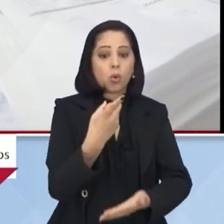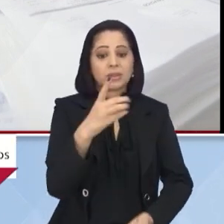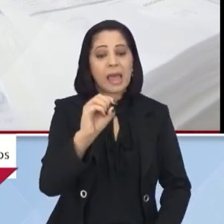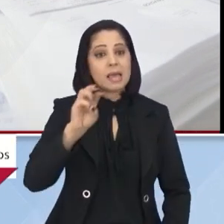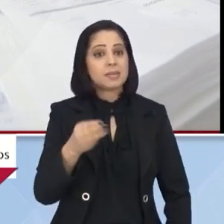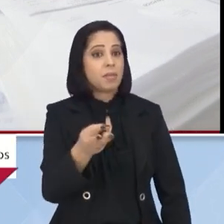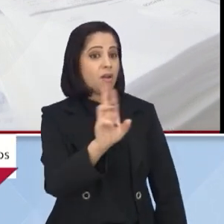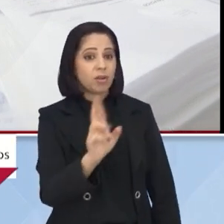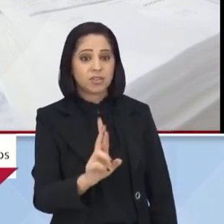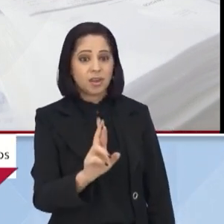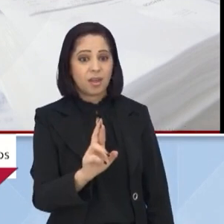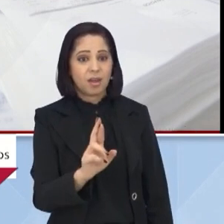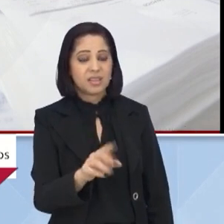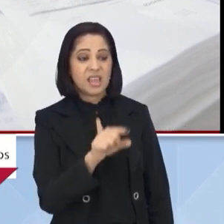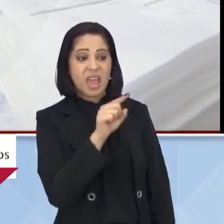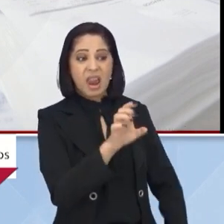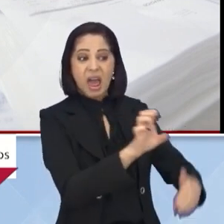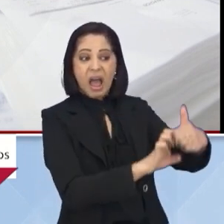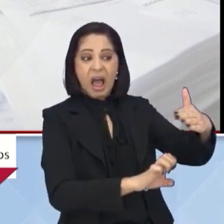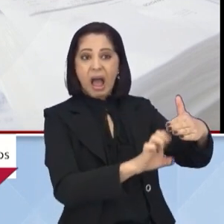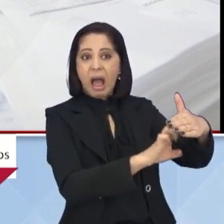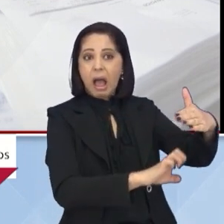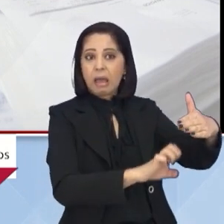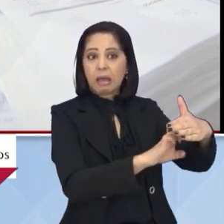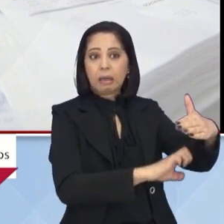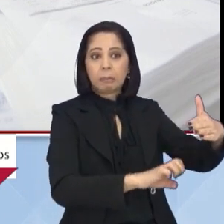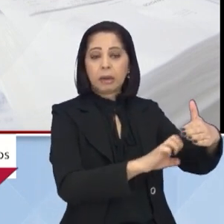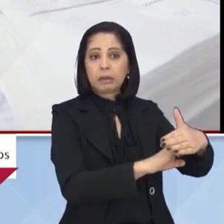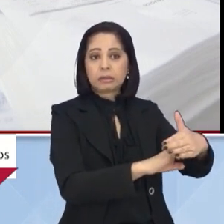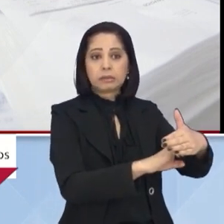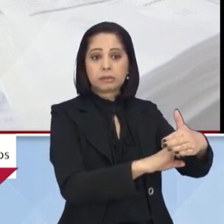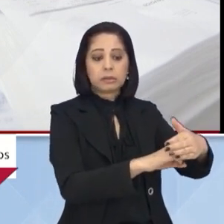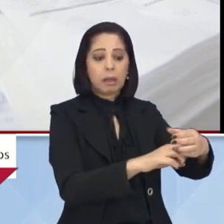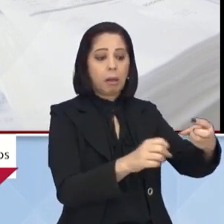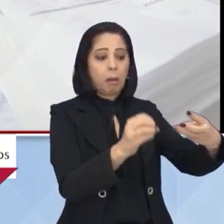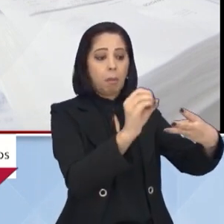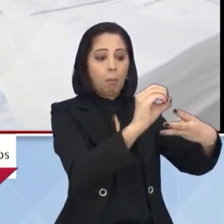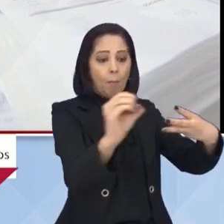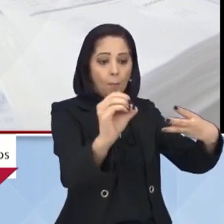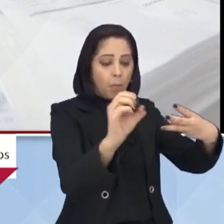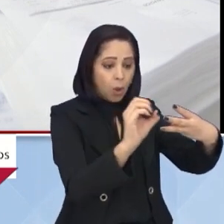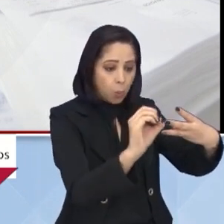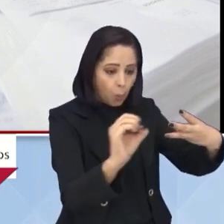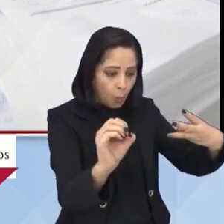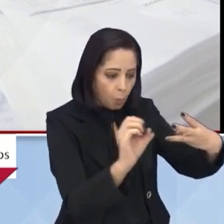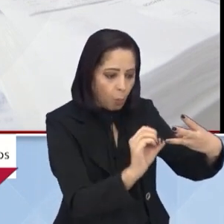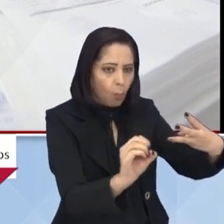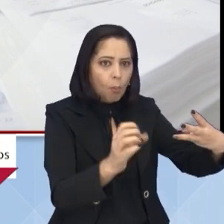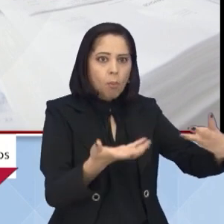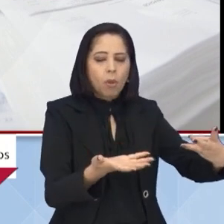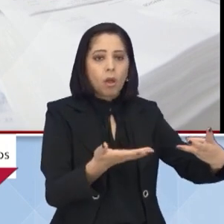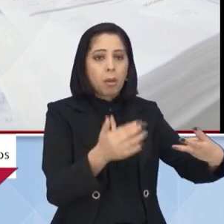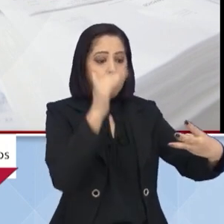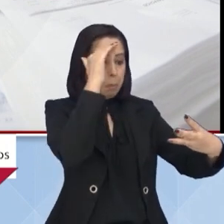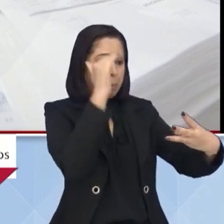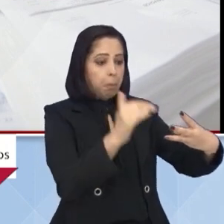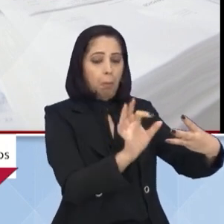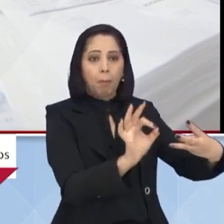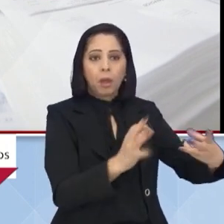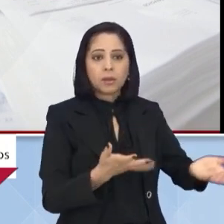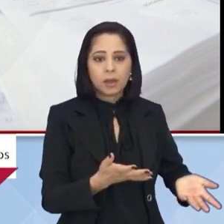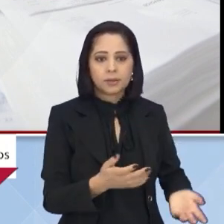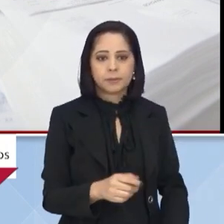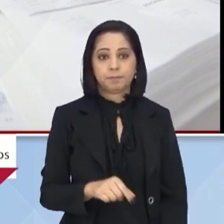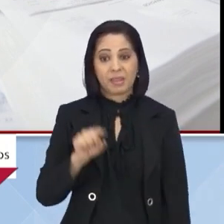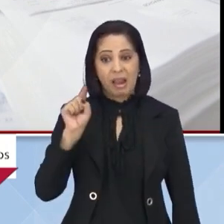organização que sequer acompanhava a prestação do se serviços no âmbito daquela prefeitura tá naquela mesma